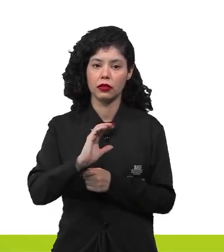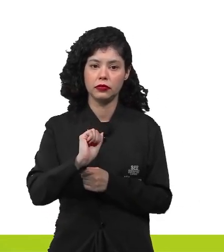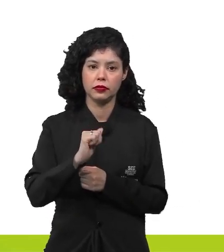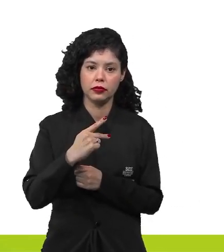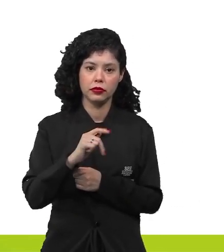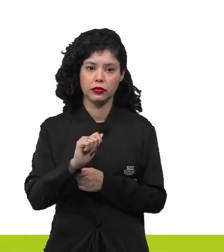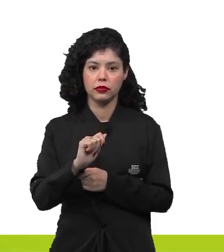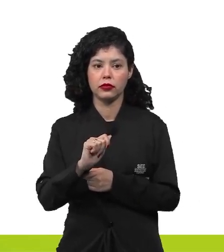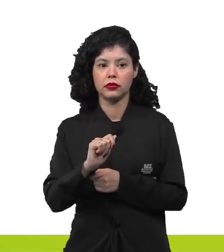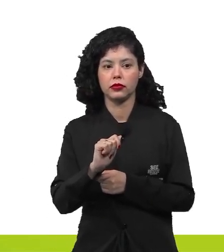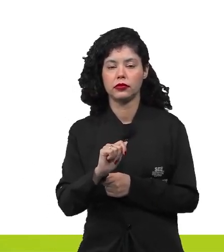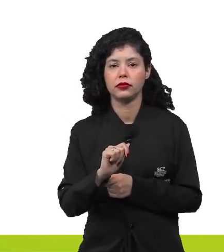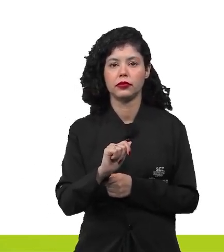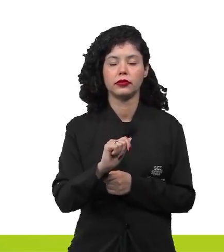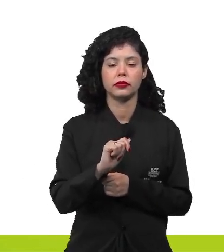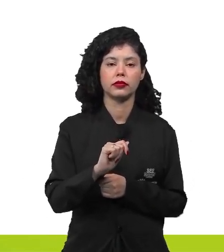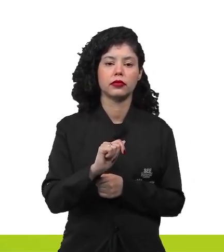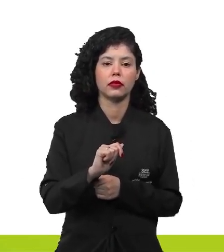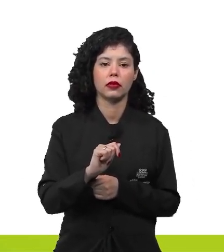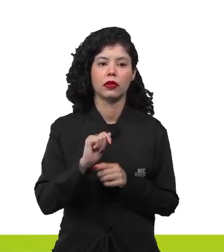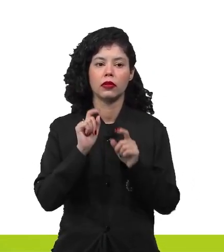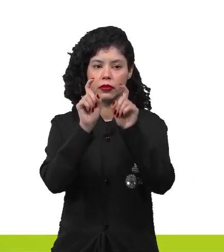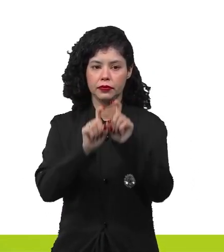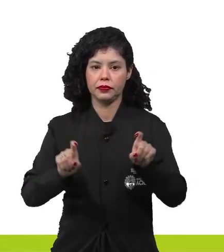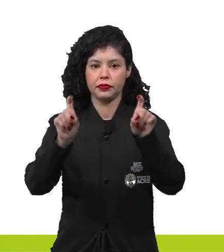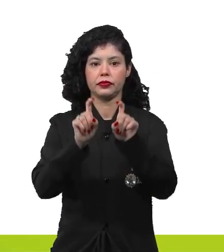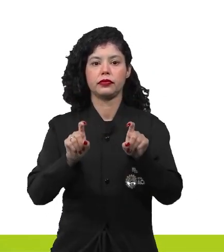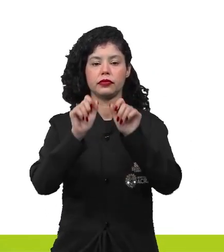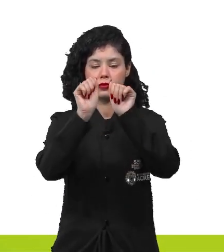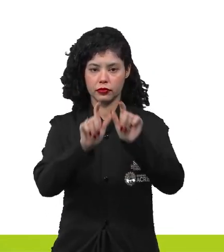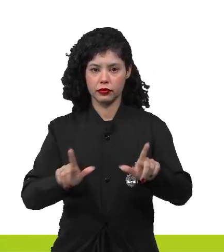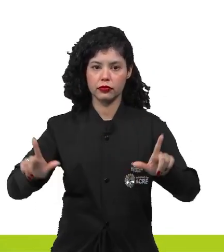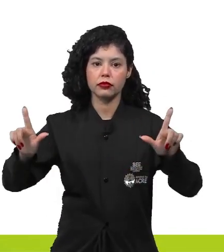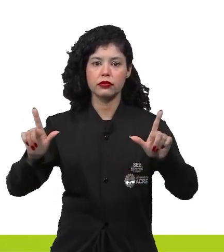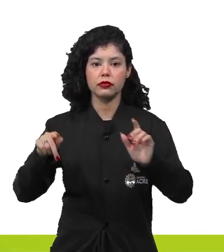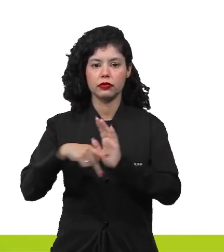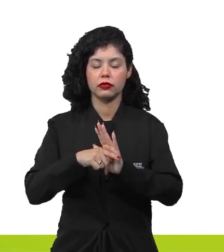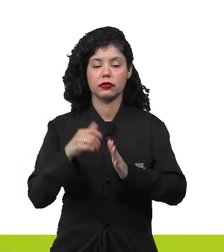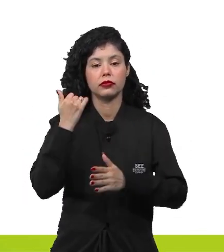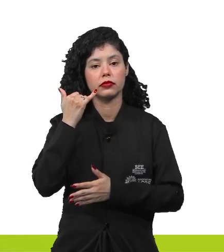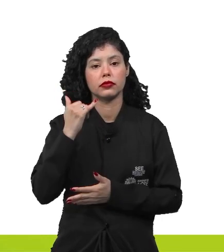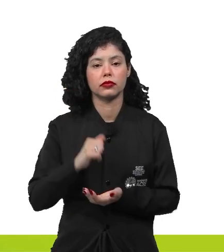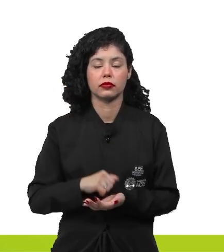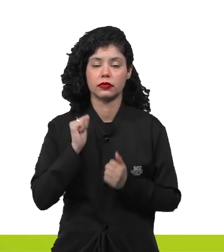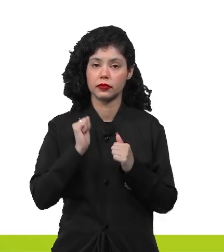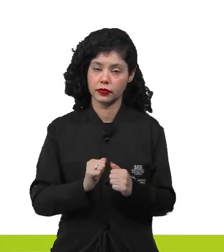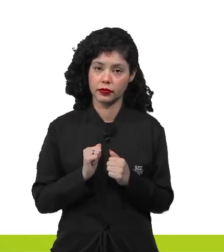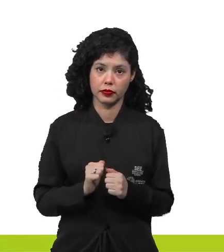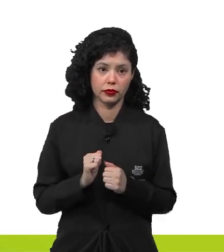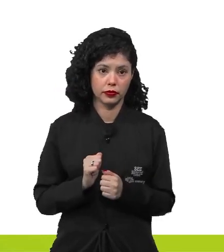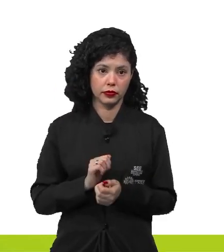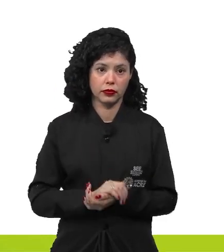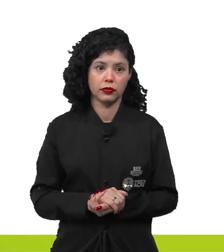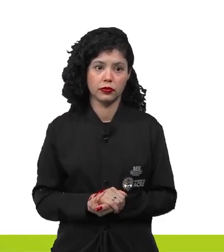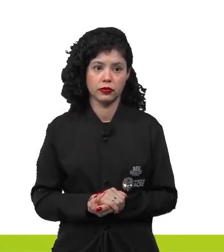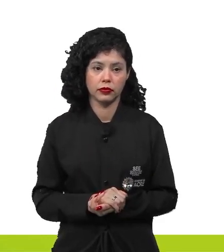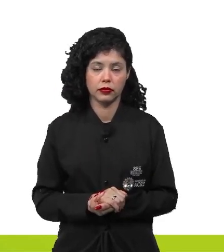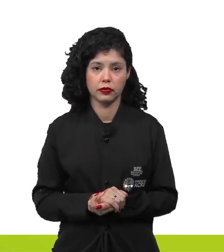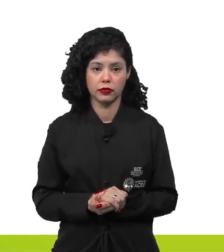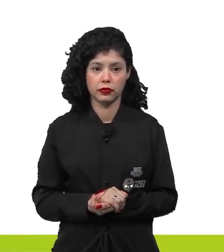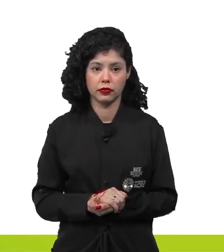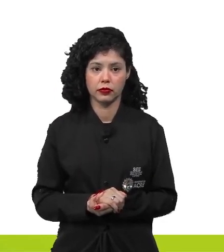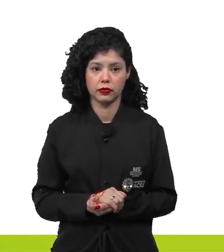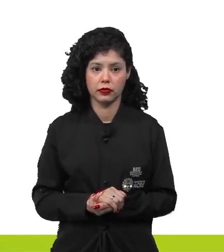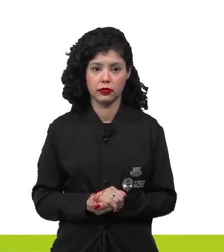da frente de um computador ou de uma tela de telefone. Então você já pode sugerir,